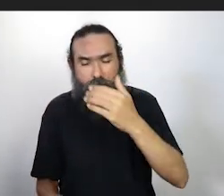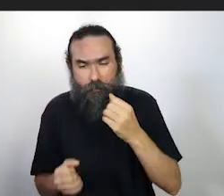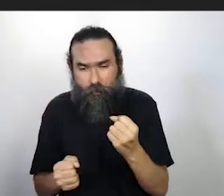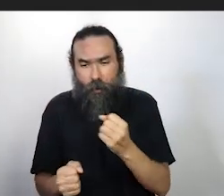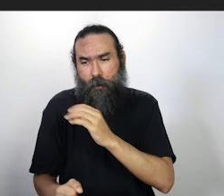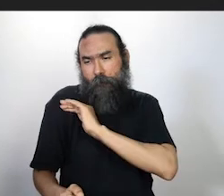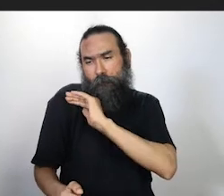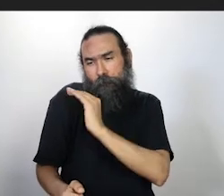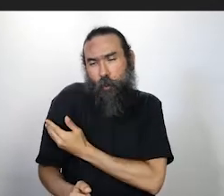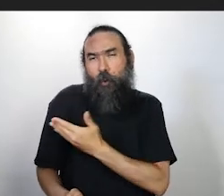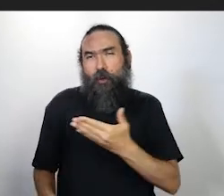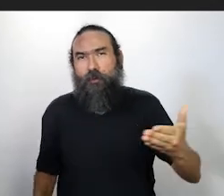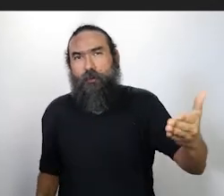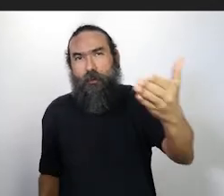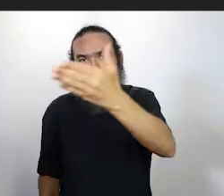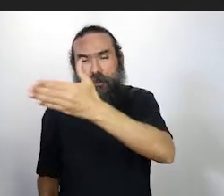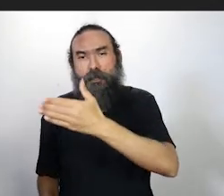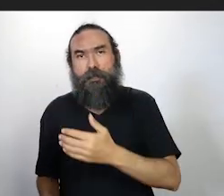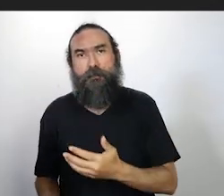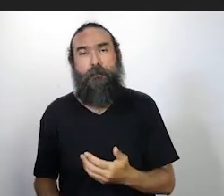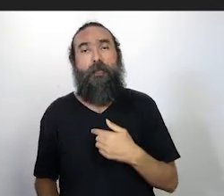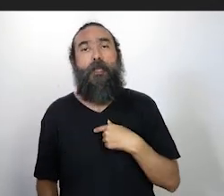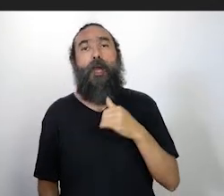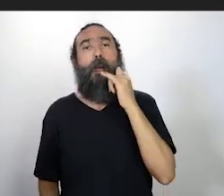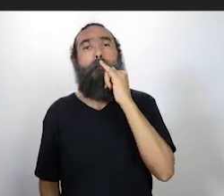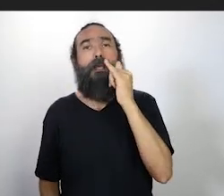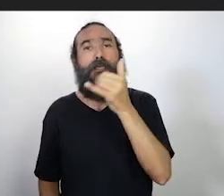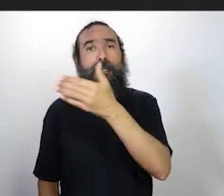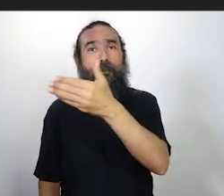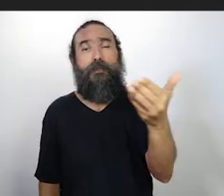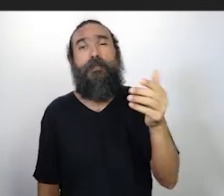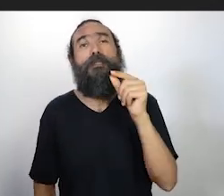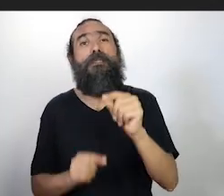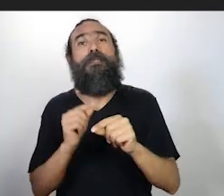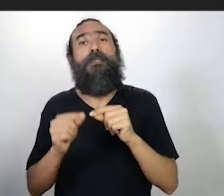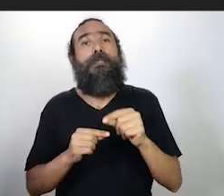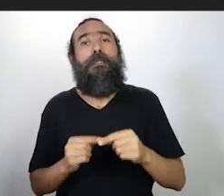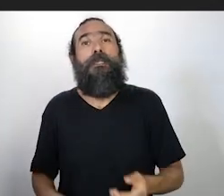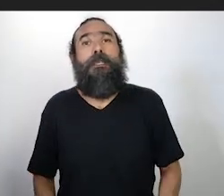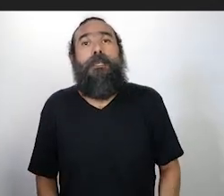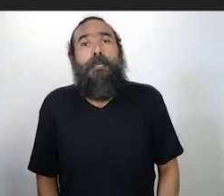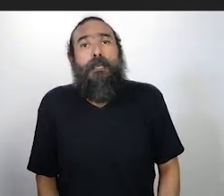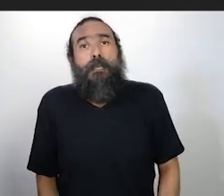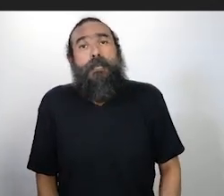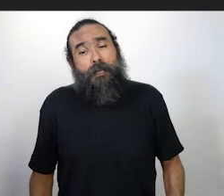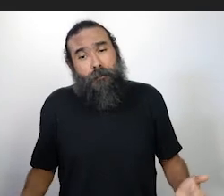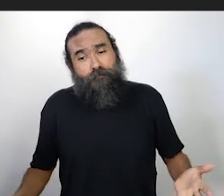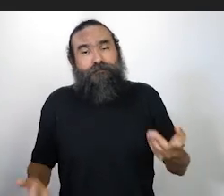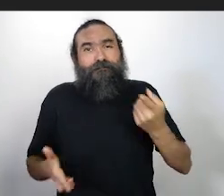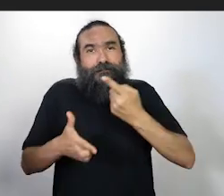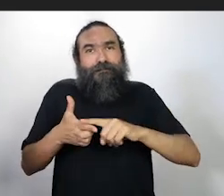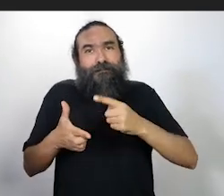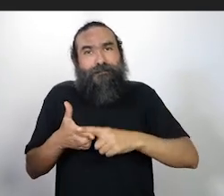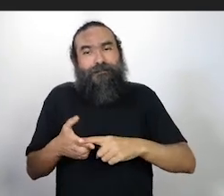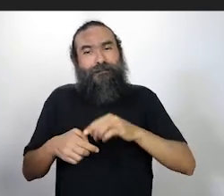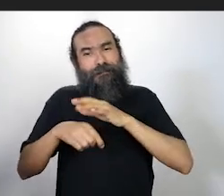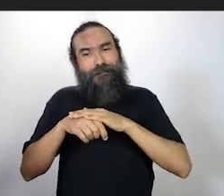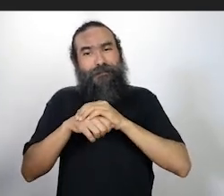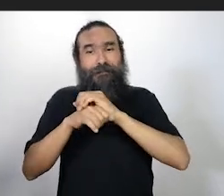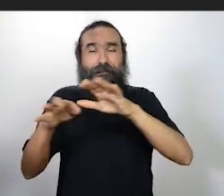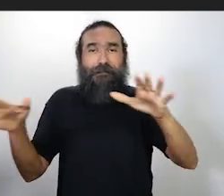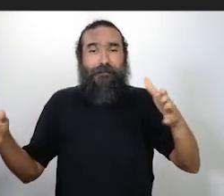muita força para vocês. E a única mensagem que eu tenho a dizer é que, apesar desses